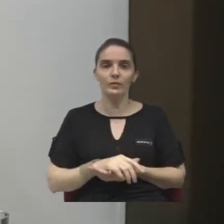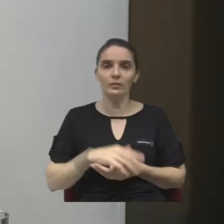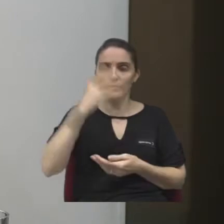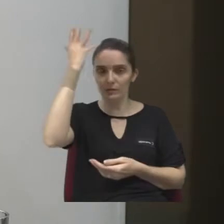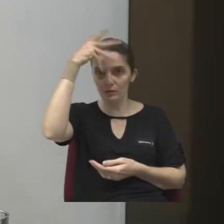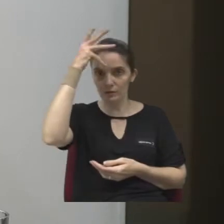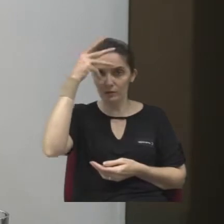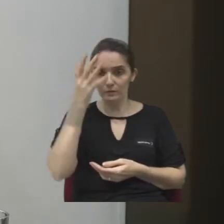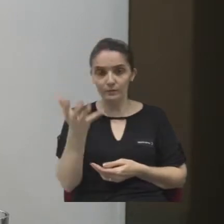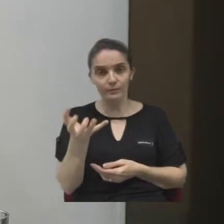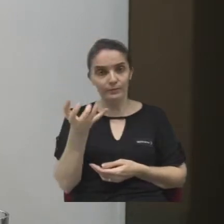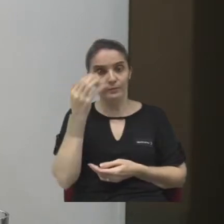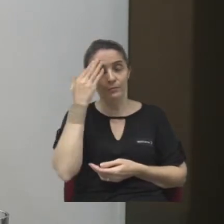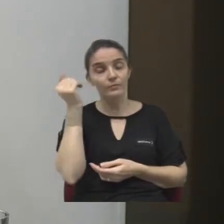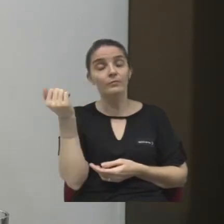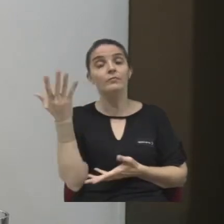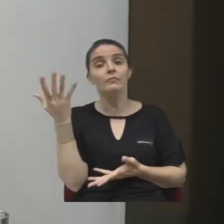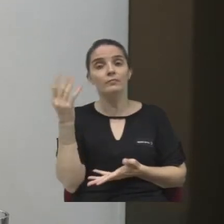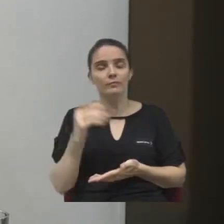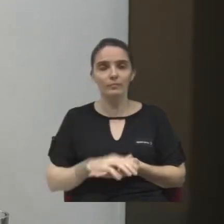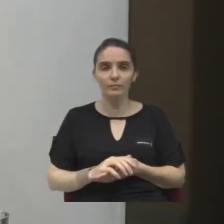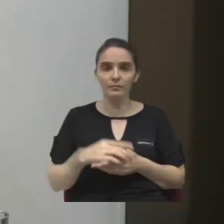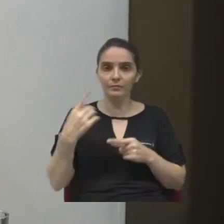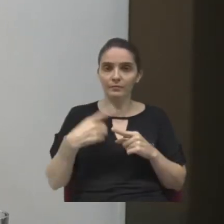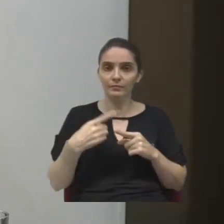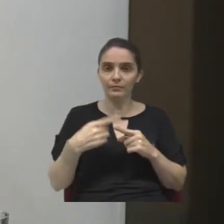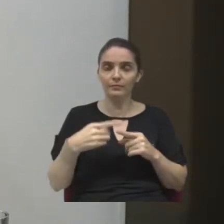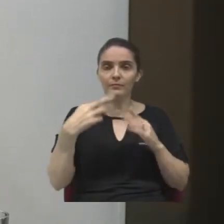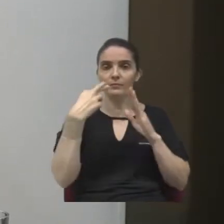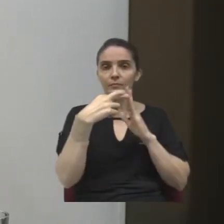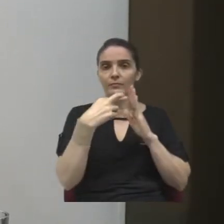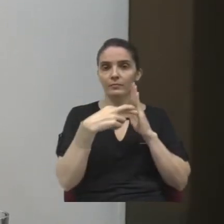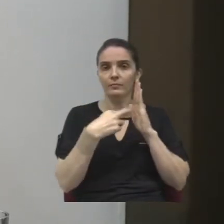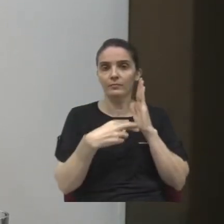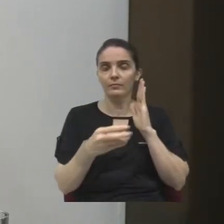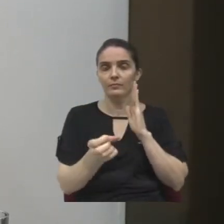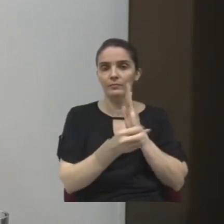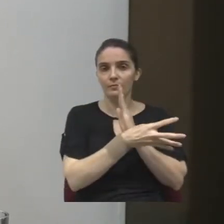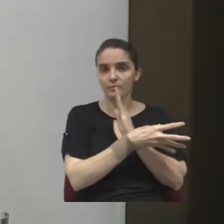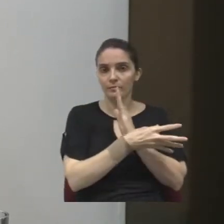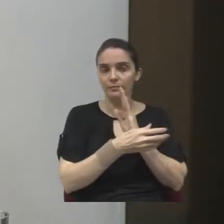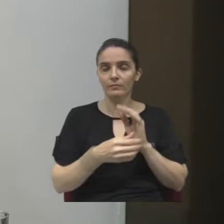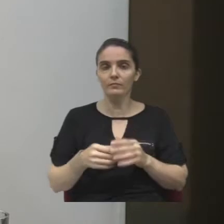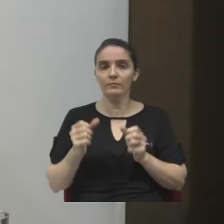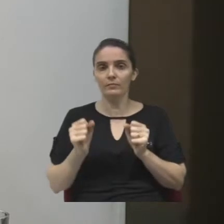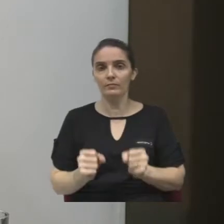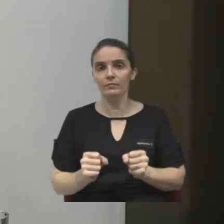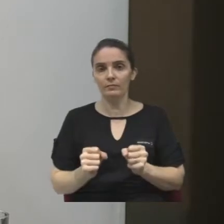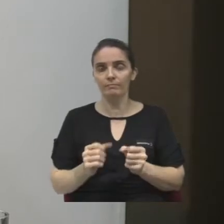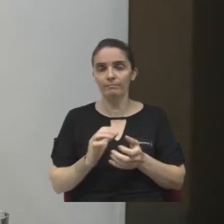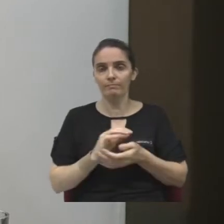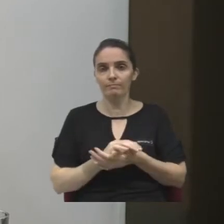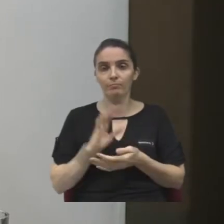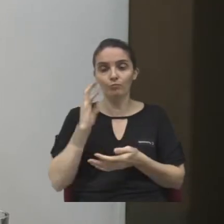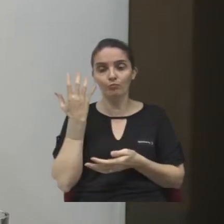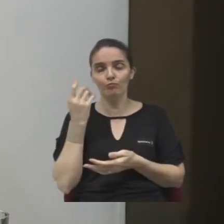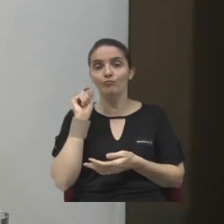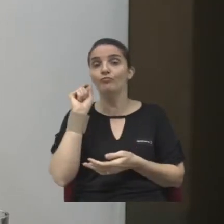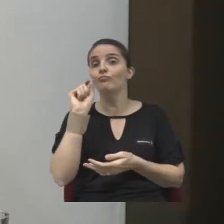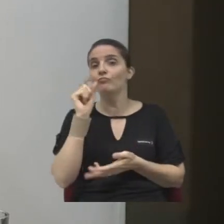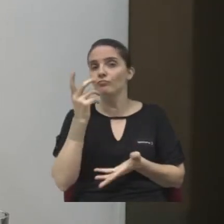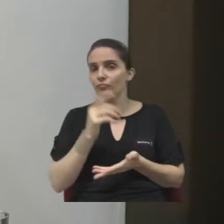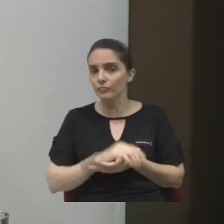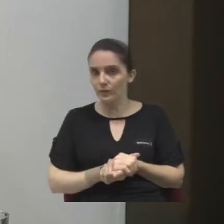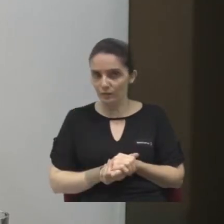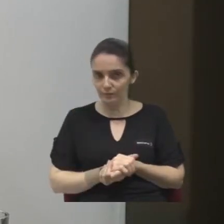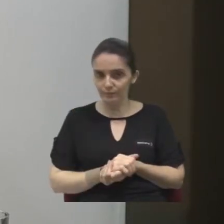informações, visto que as regras novas podem acabar dificultando por